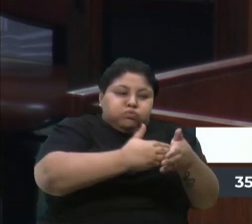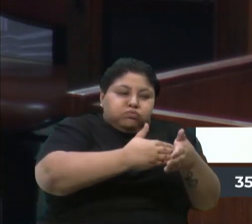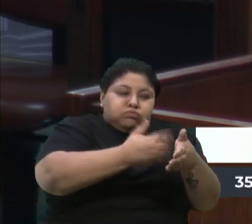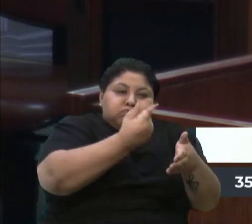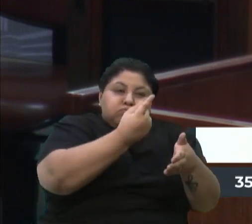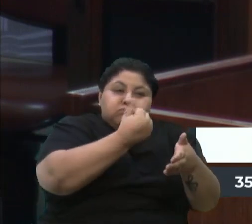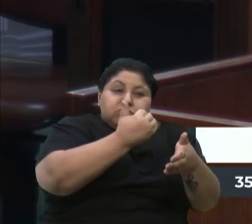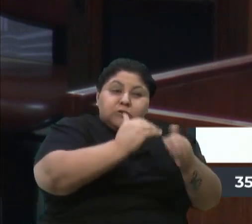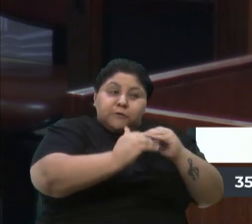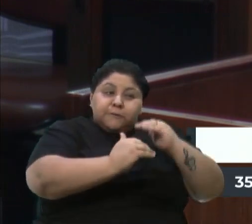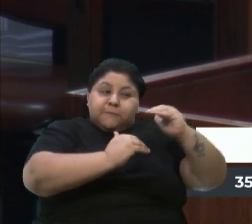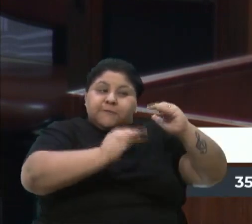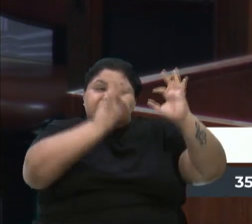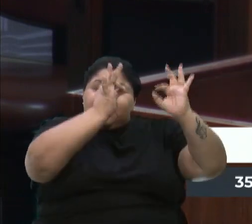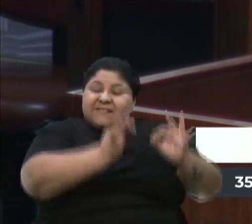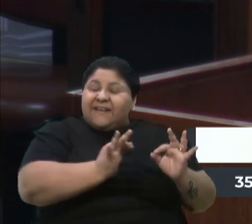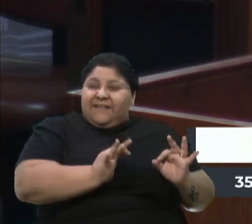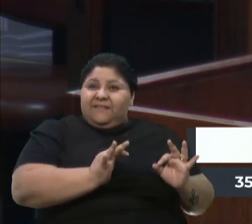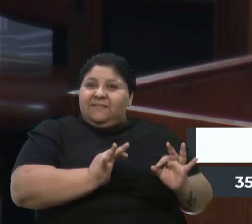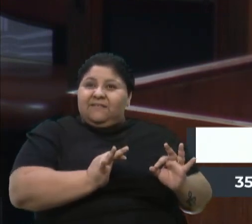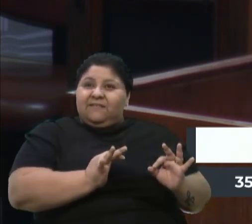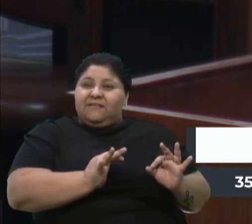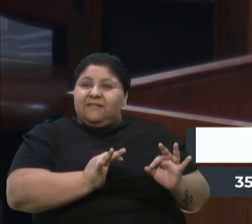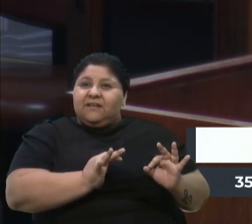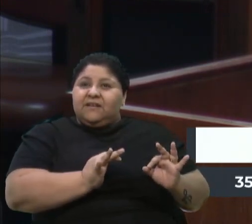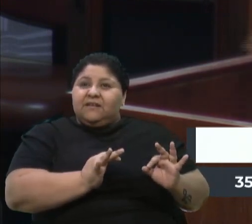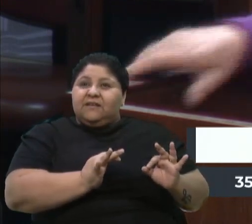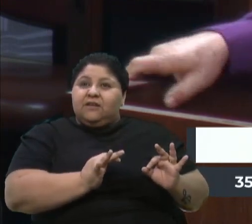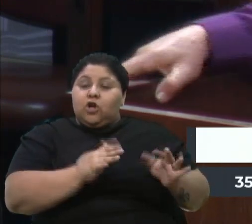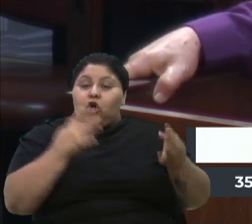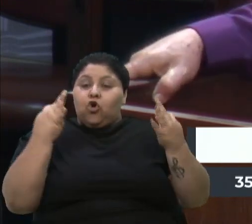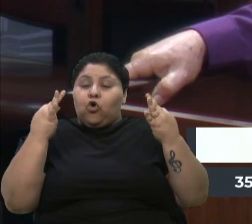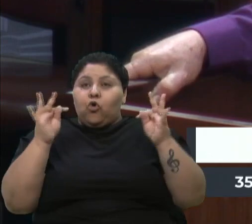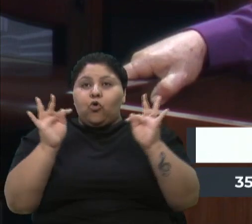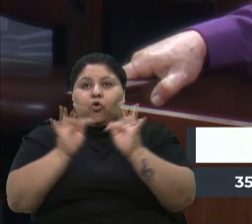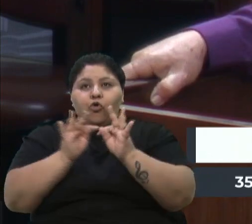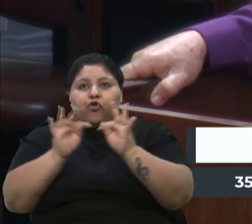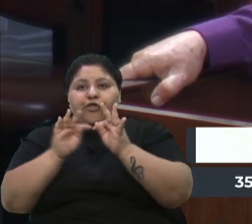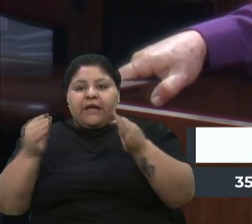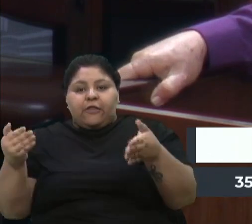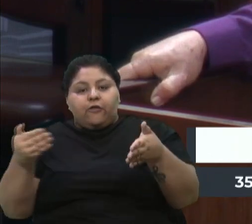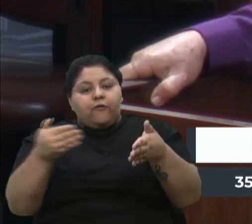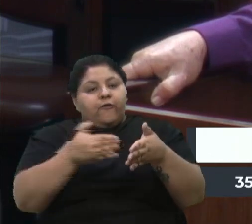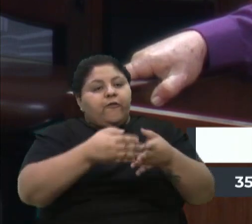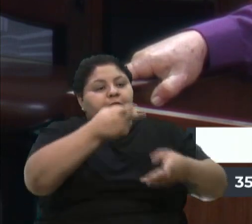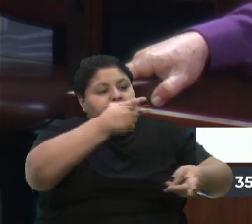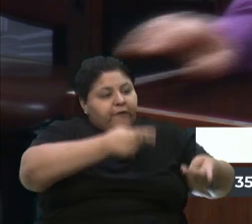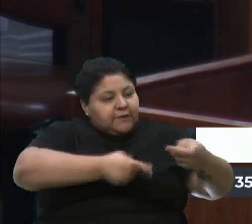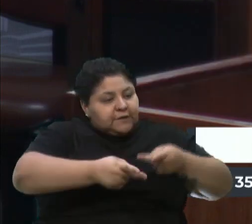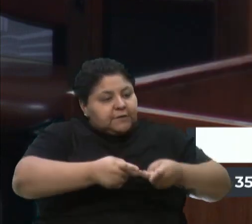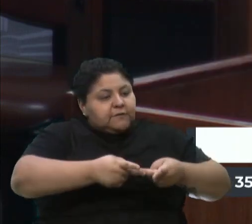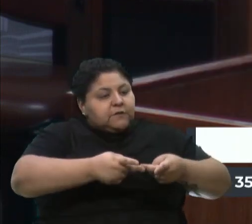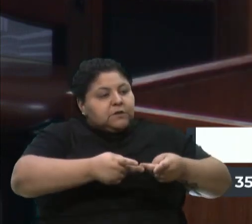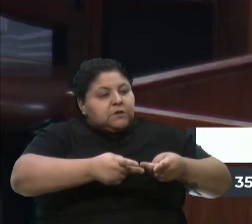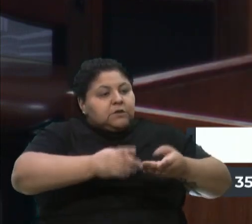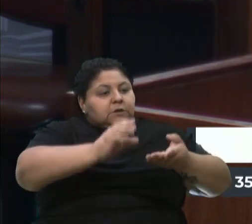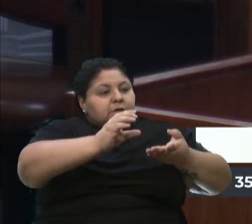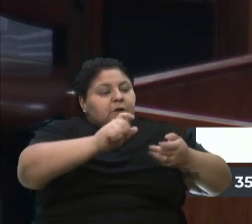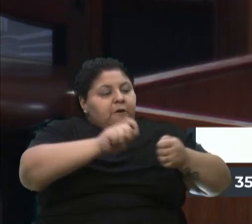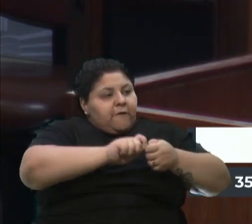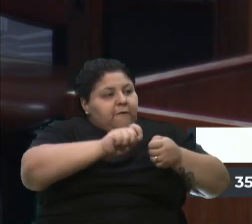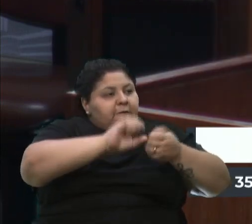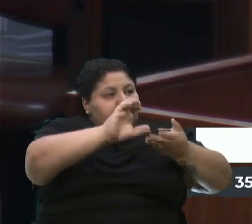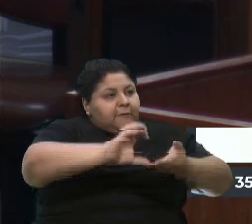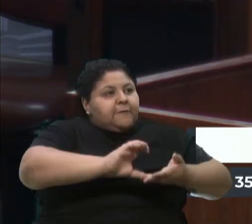ao conselho, o técnico faz a visita, vai para o conselho e que seja contemplado. Então é pertinente,